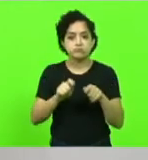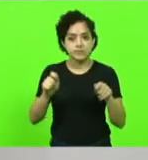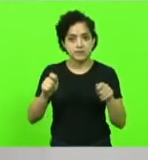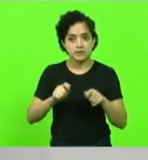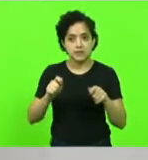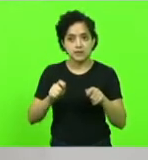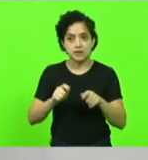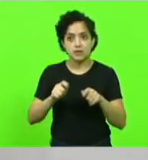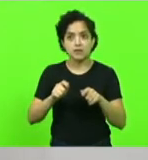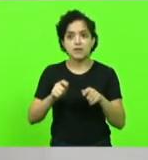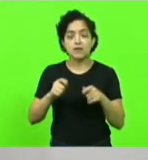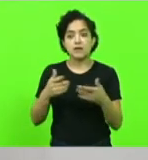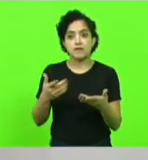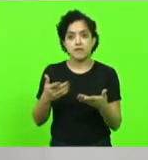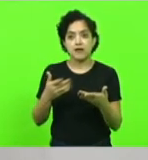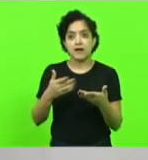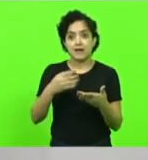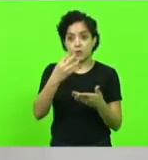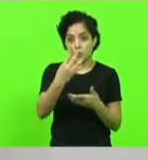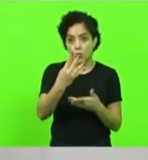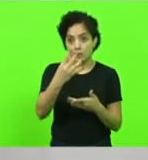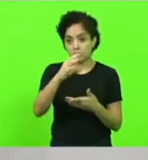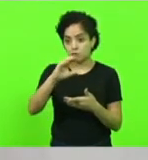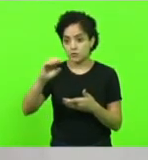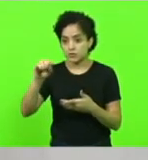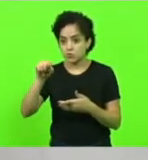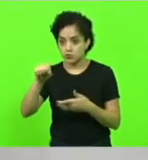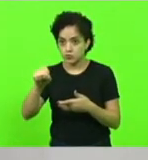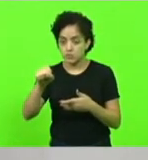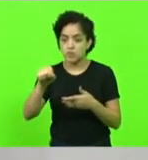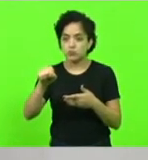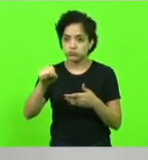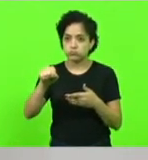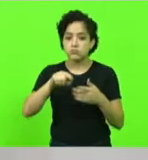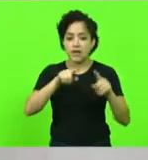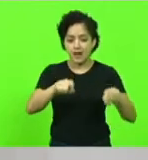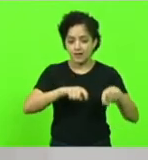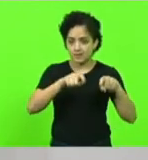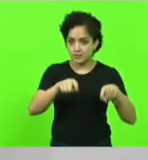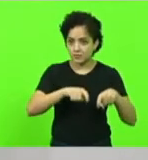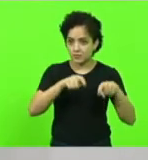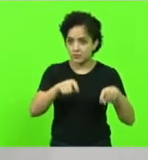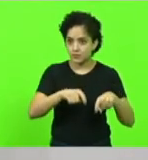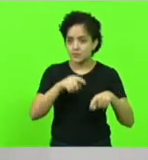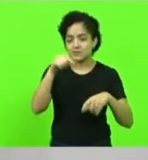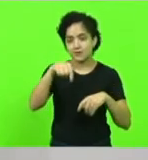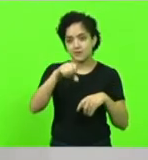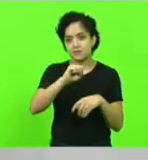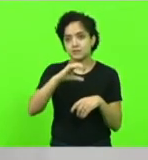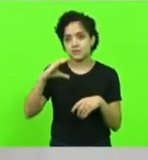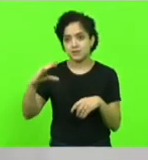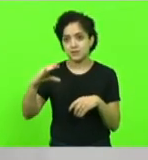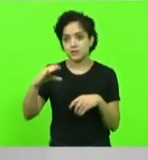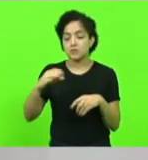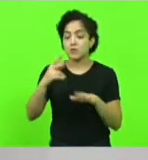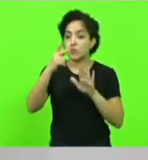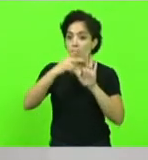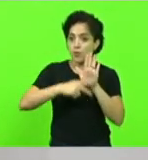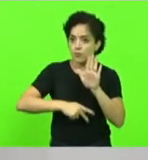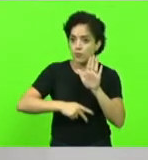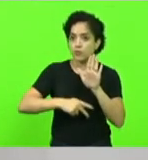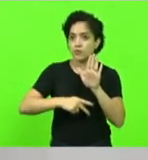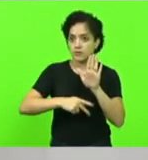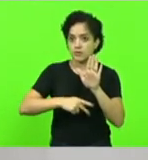ela alcançará até 400 mil agricultores e agricultoras do nosso Estado, senhor presidente. É um programa que vale a pena